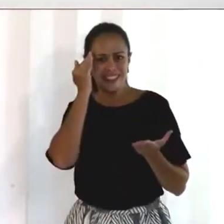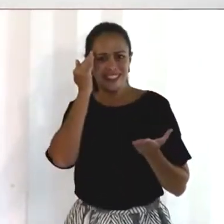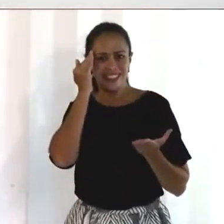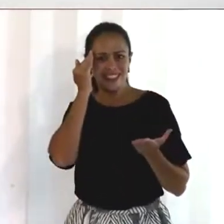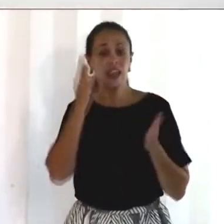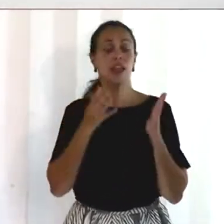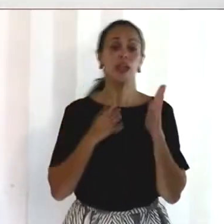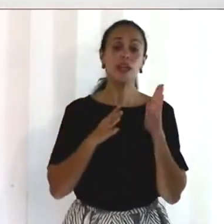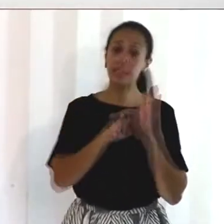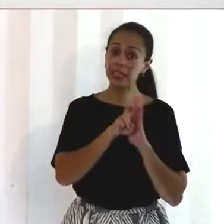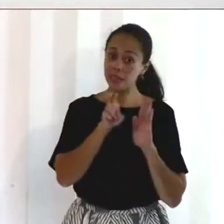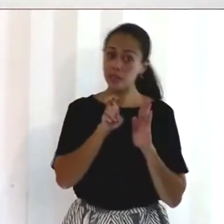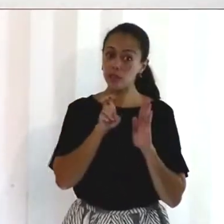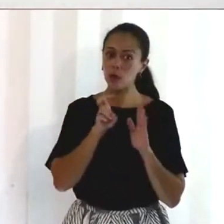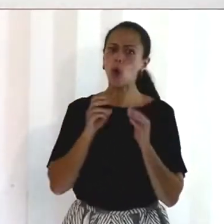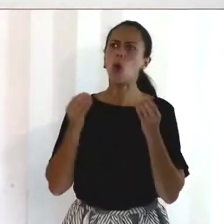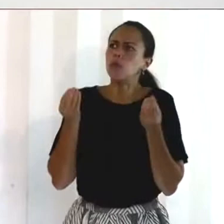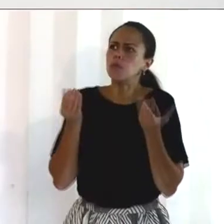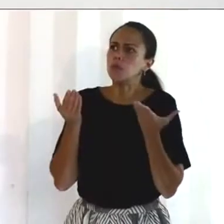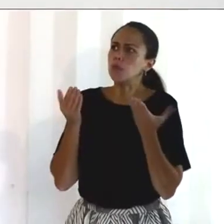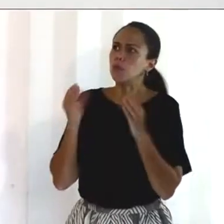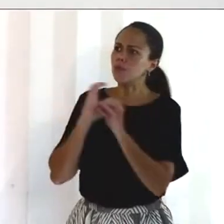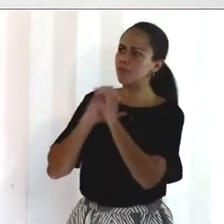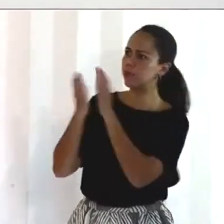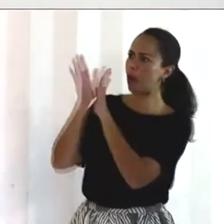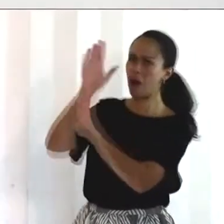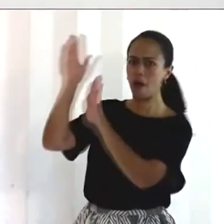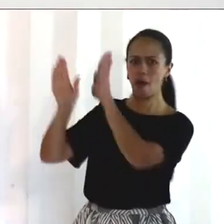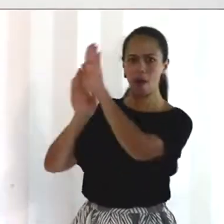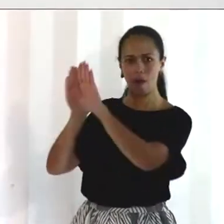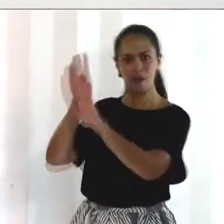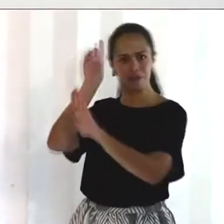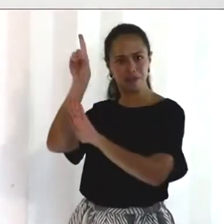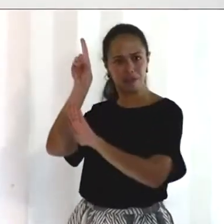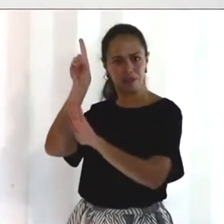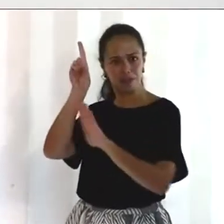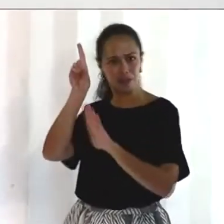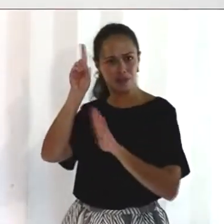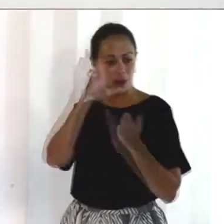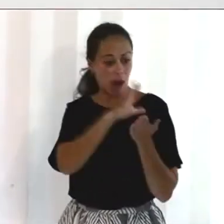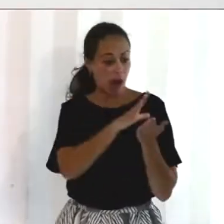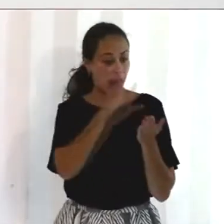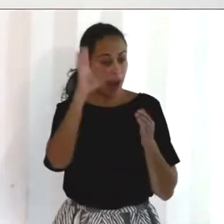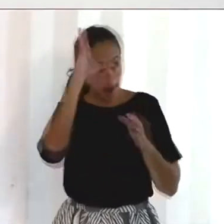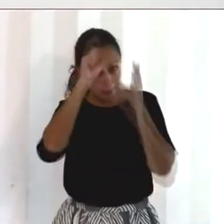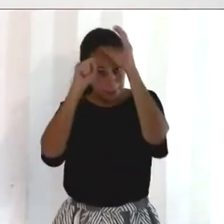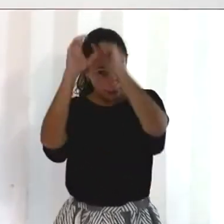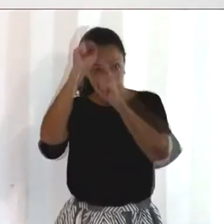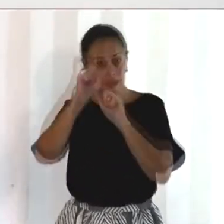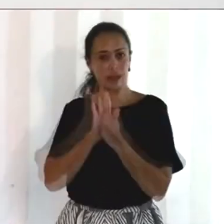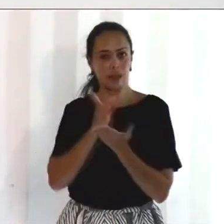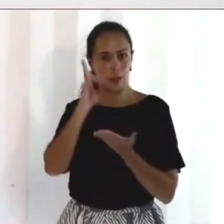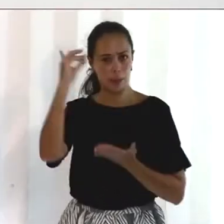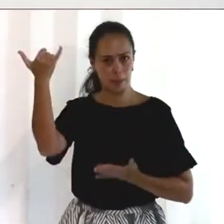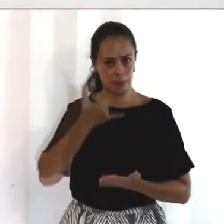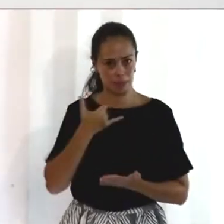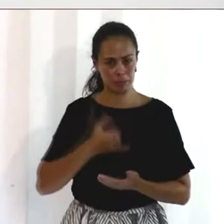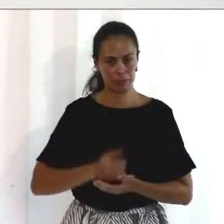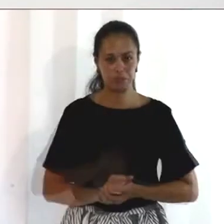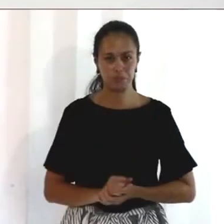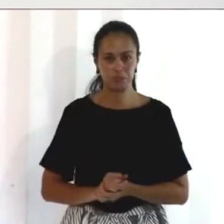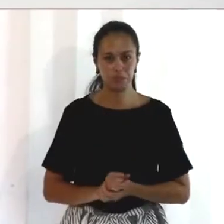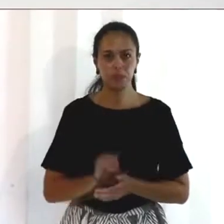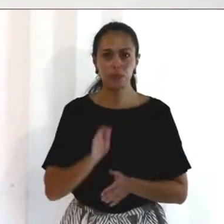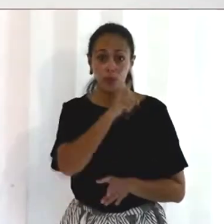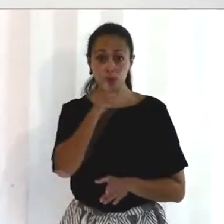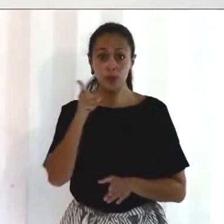Deus segundo a palavra. Os nossos irmãos adultos que acompanham em casa, que anotam,